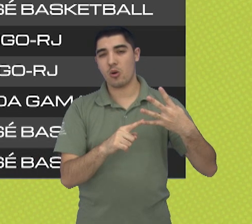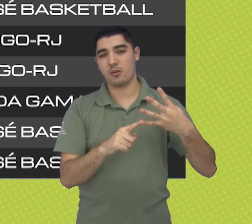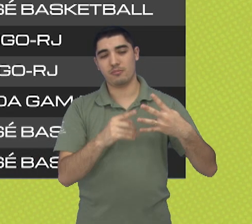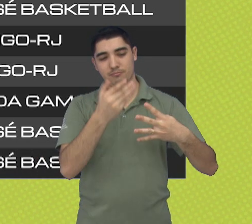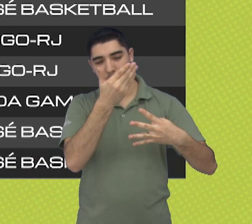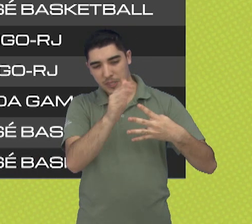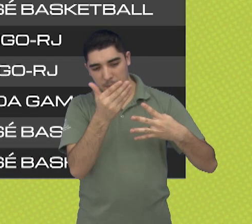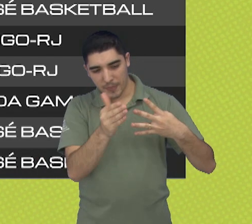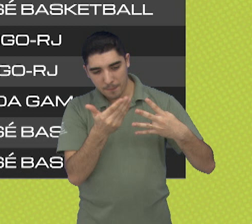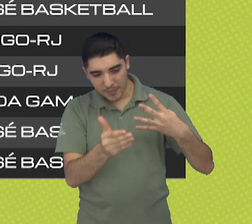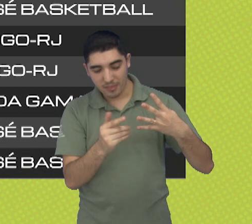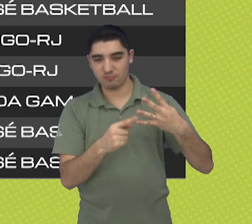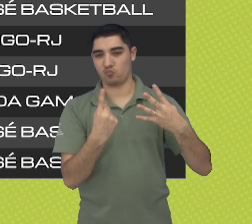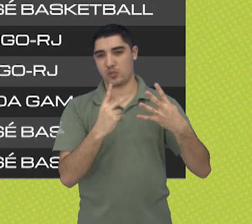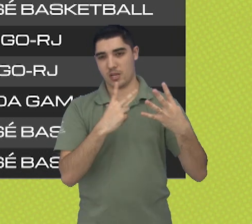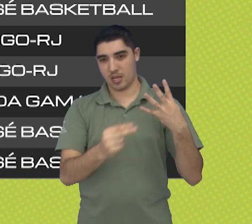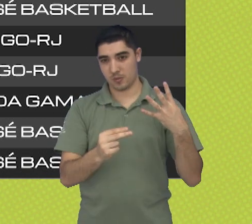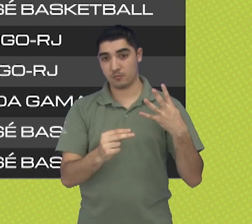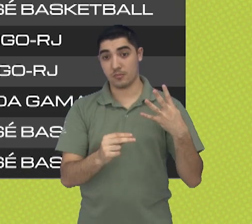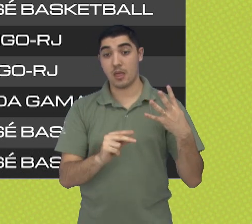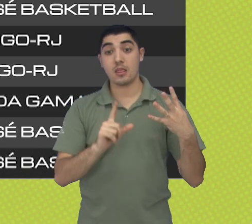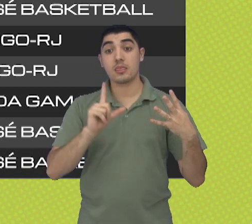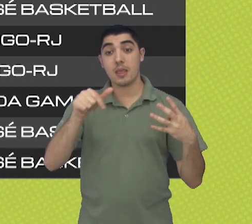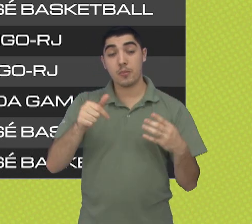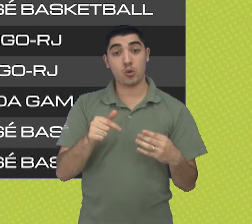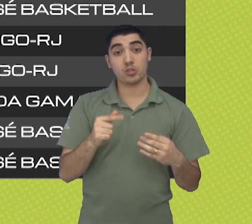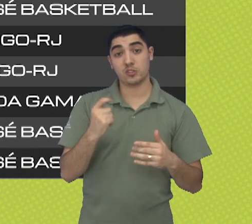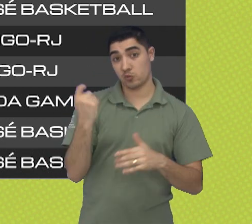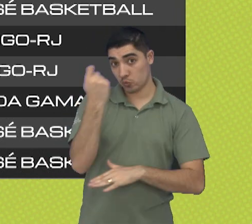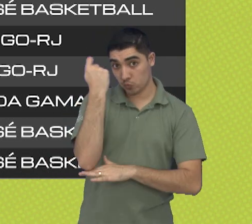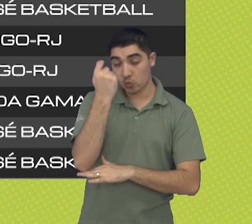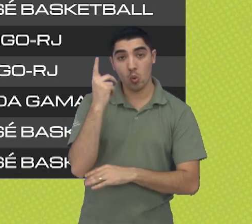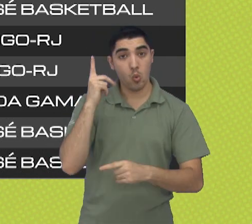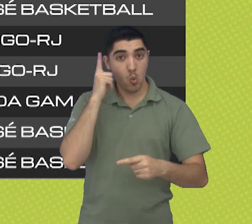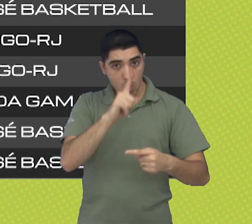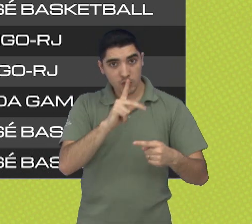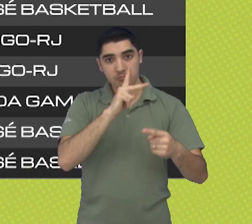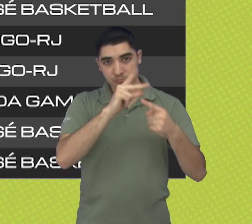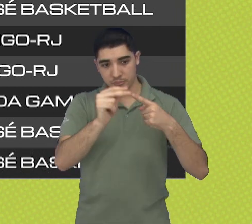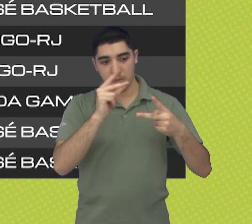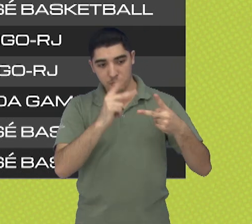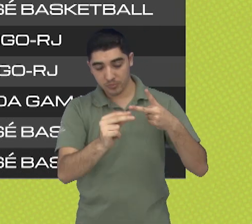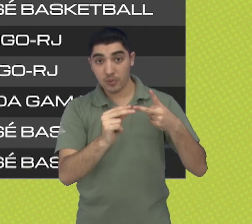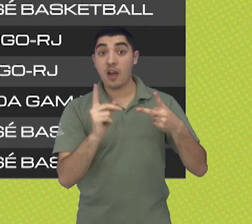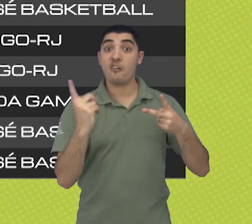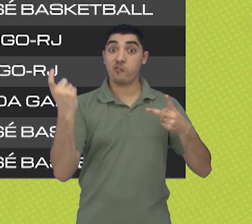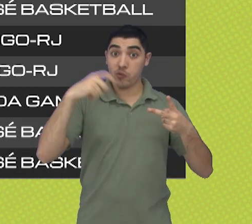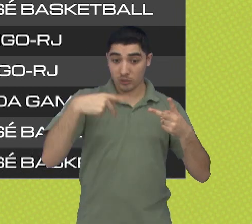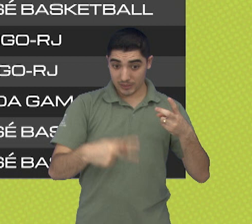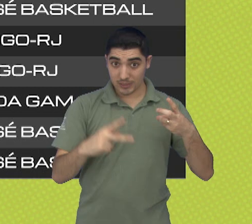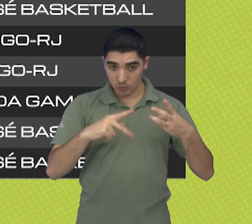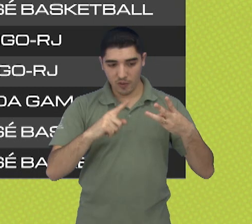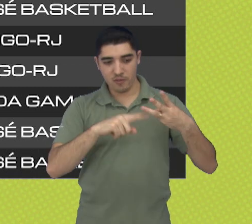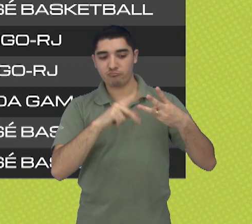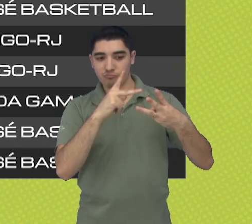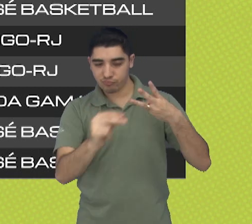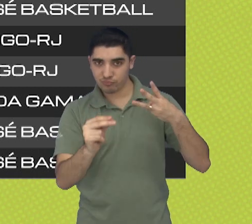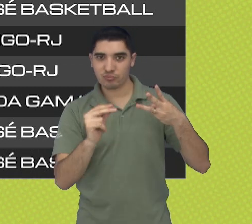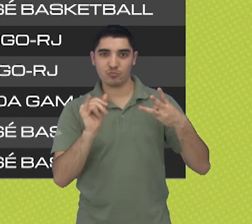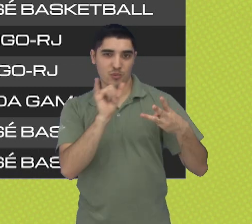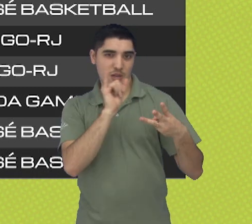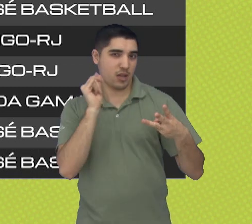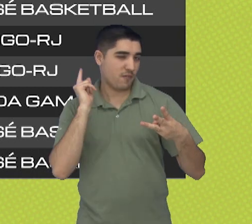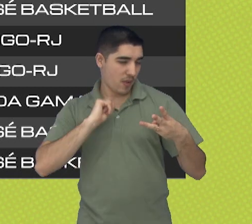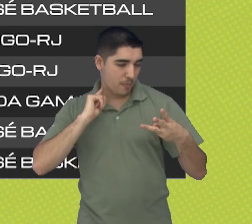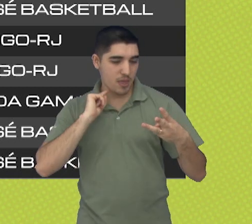outras 3, aí foi para o sul do país, ganhou 2, aí voltando para São José dos Campos, ganhou 2 dos times cariocas